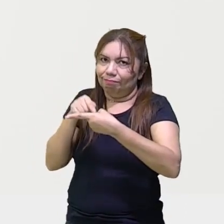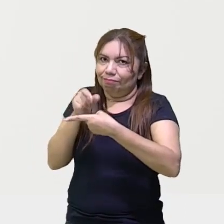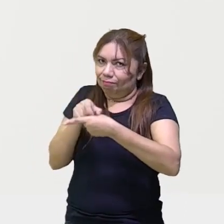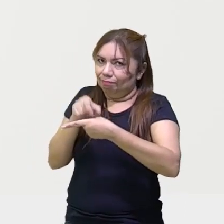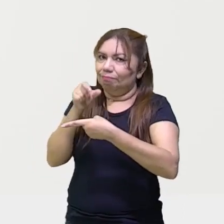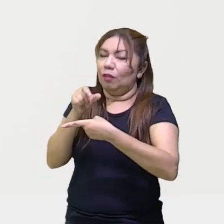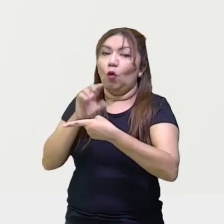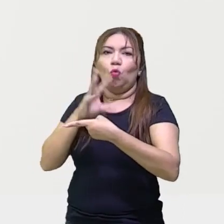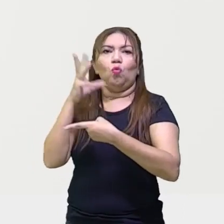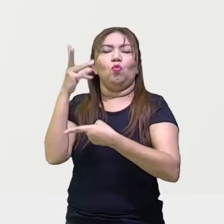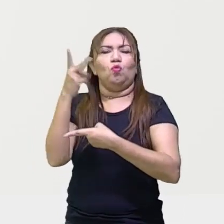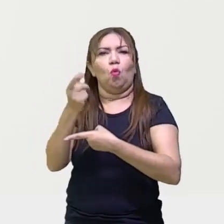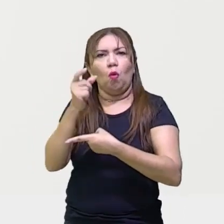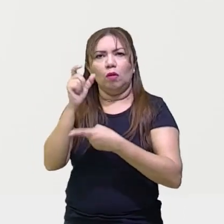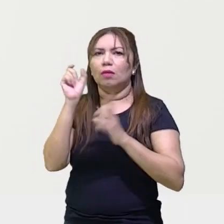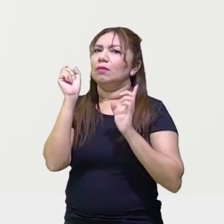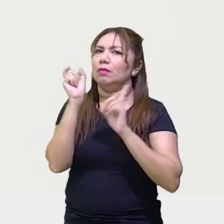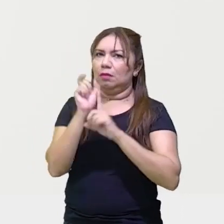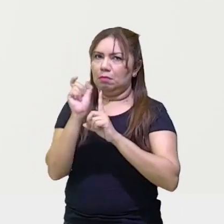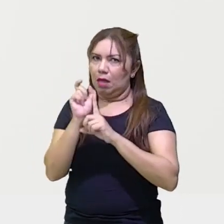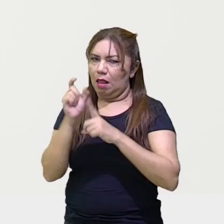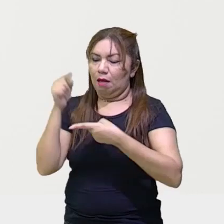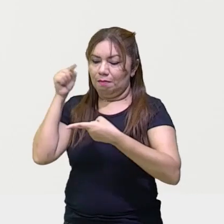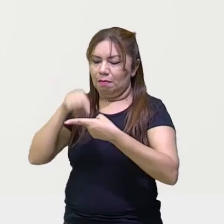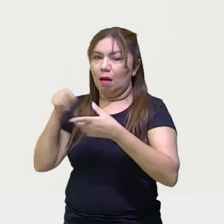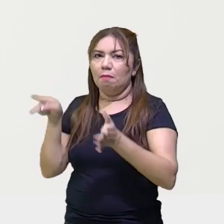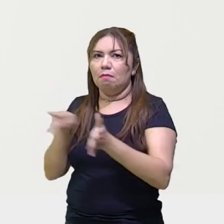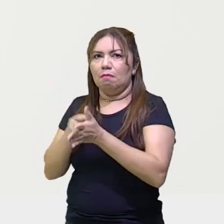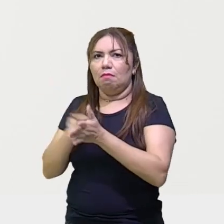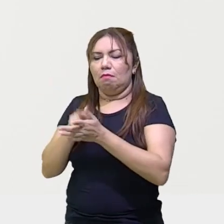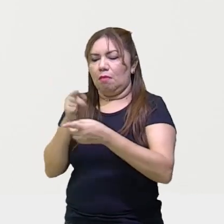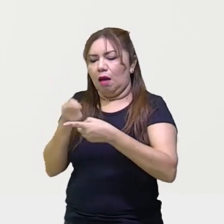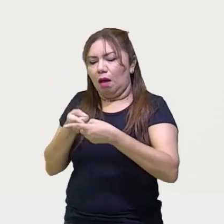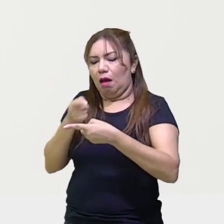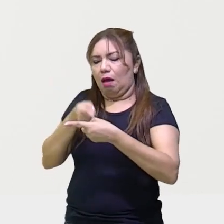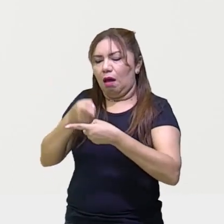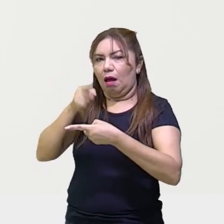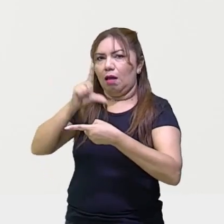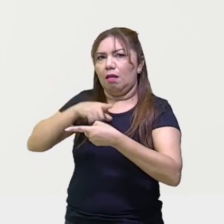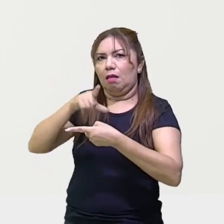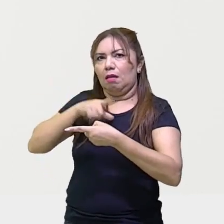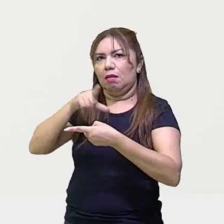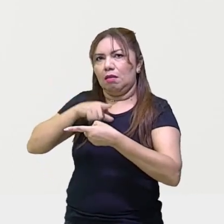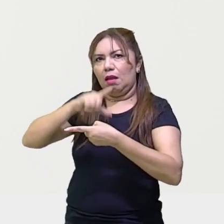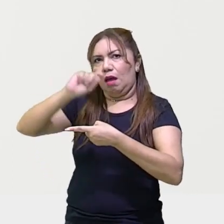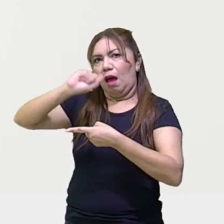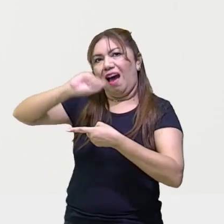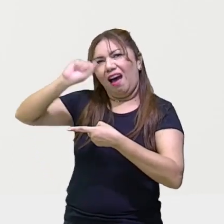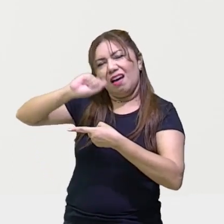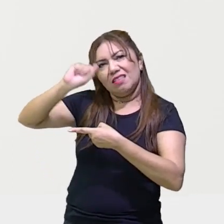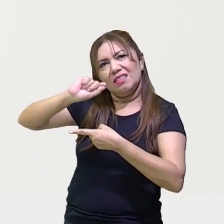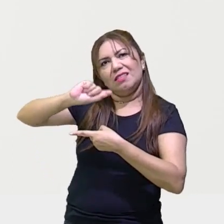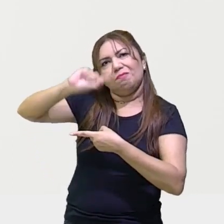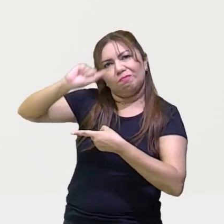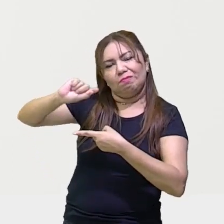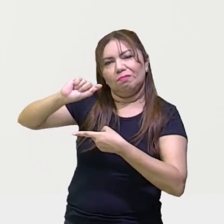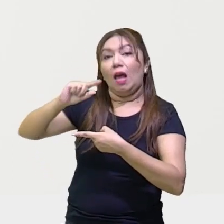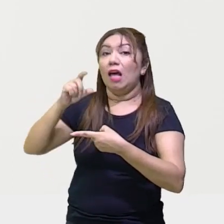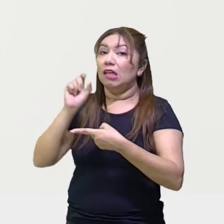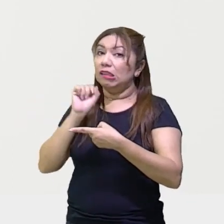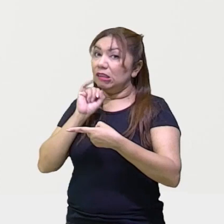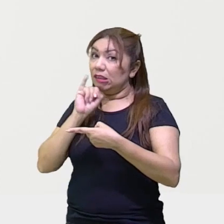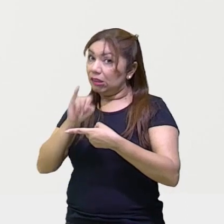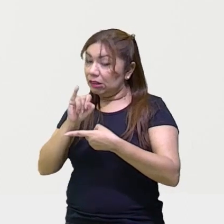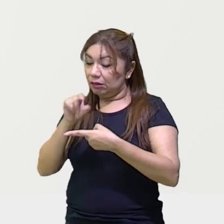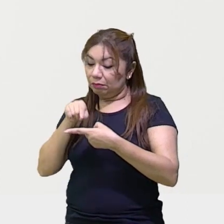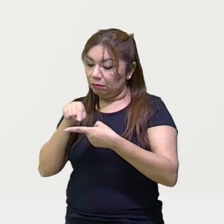ó. Todas as palavras. Por que eu estou enfatizando? Para que vocês não esqueçam. Se a sílaba tônica